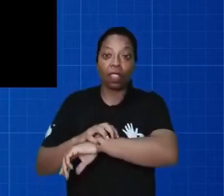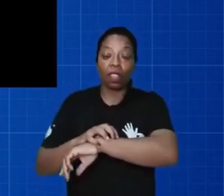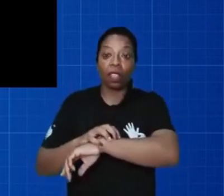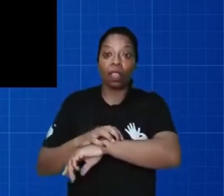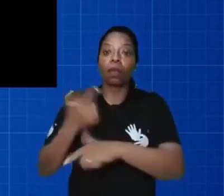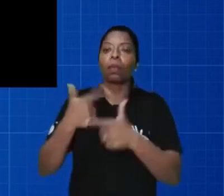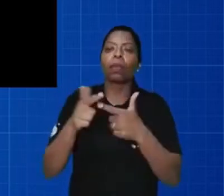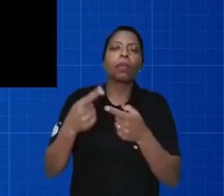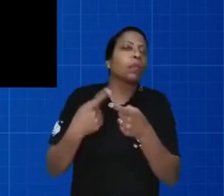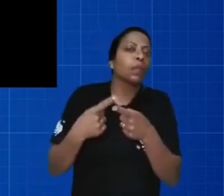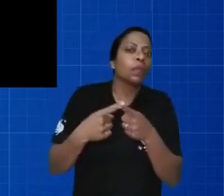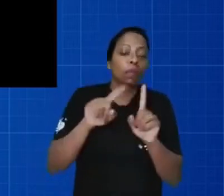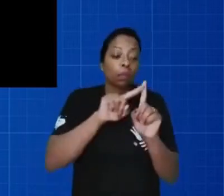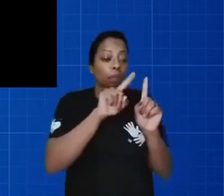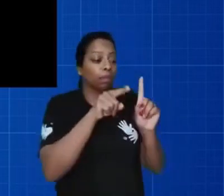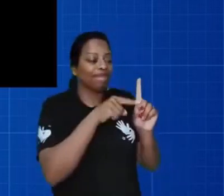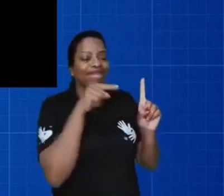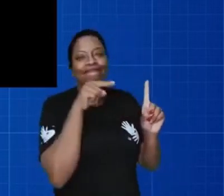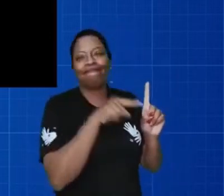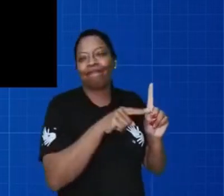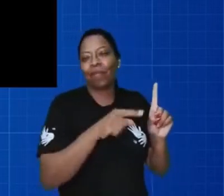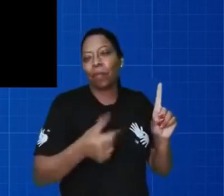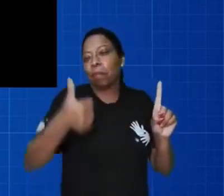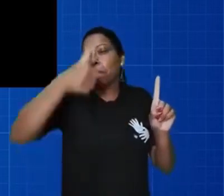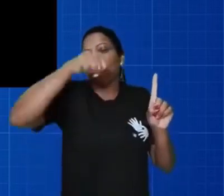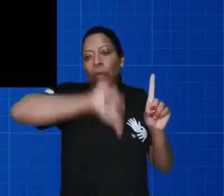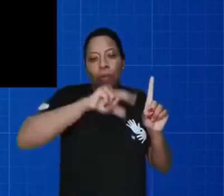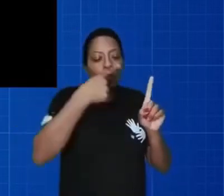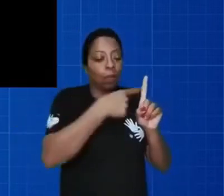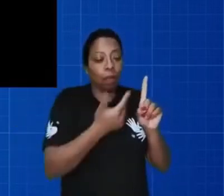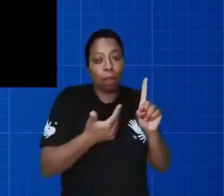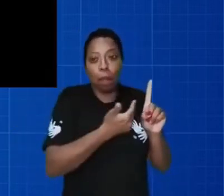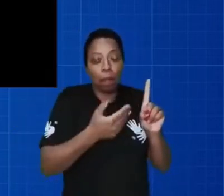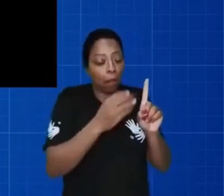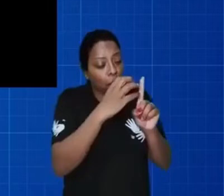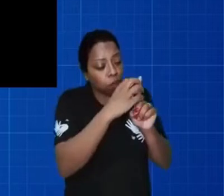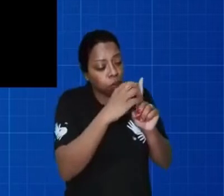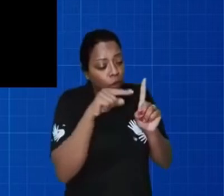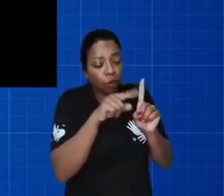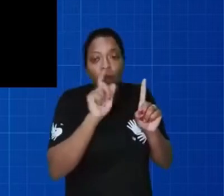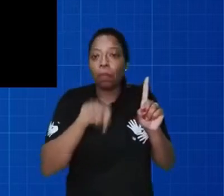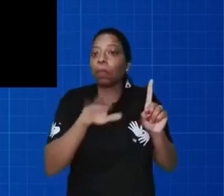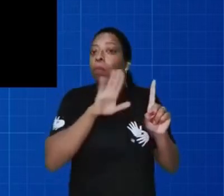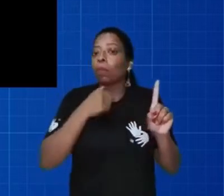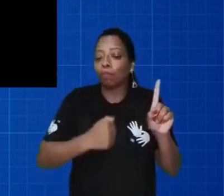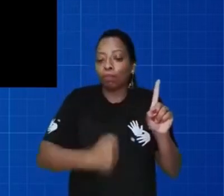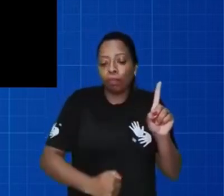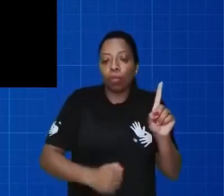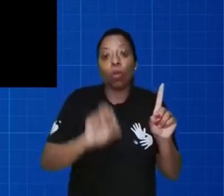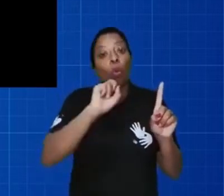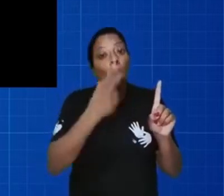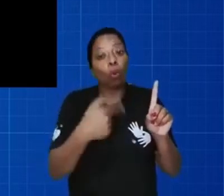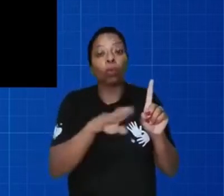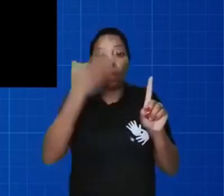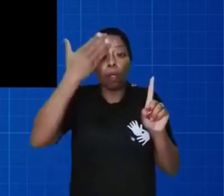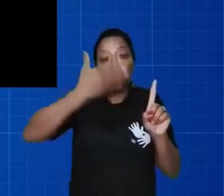pode causar aborto, pode causar malformação, surdez, cegueira, até mesmo malformações cardíacas. Então, ela está associada na